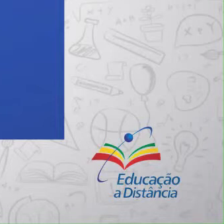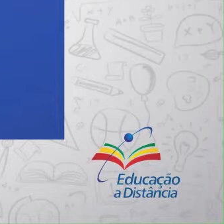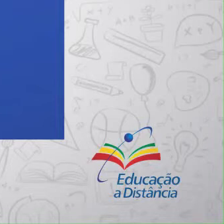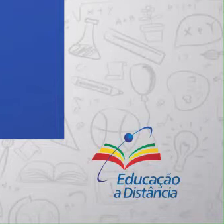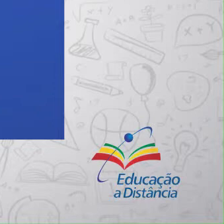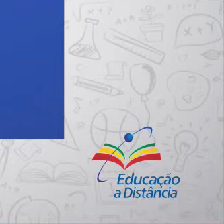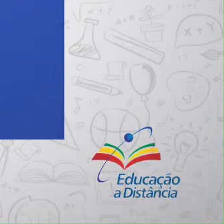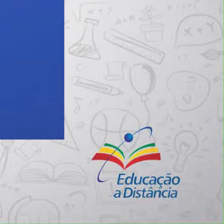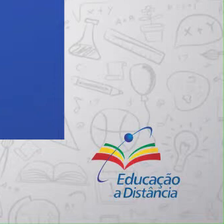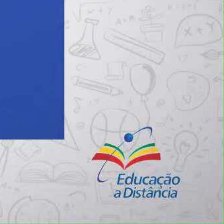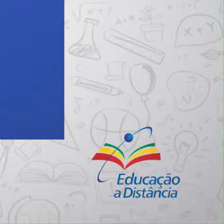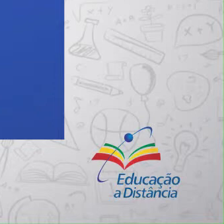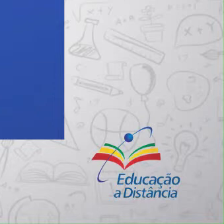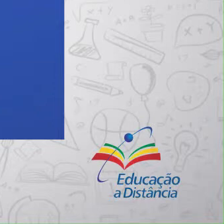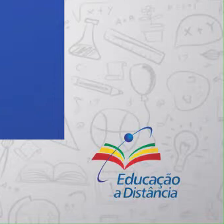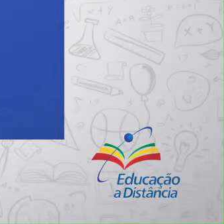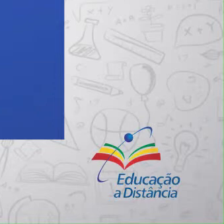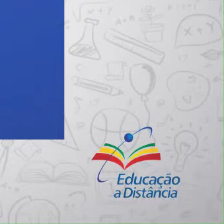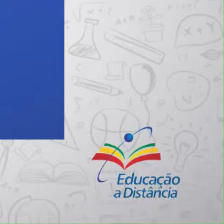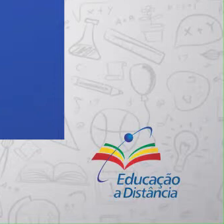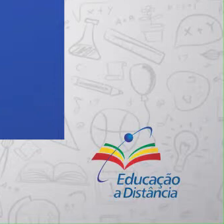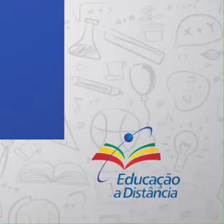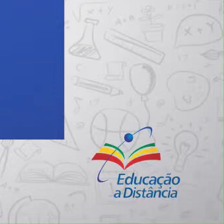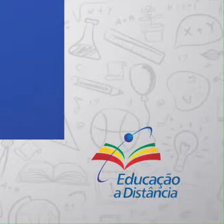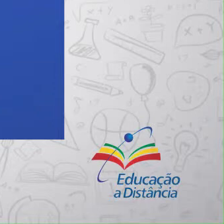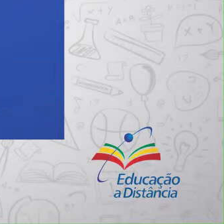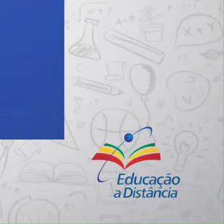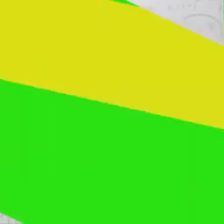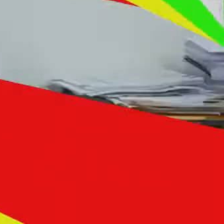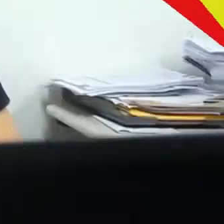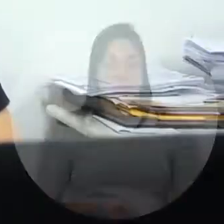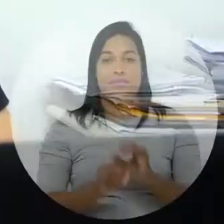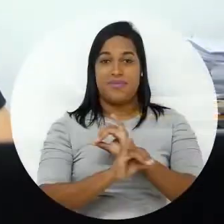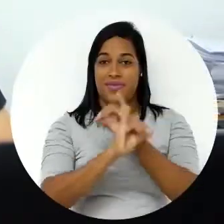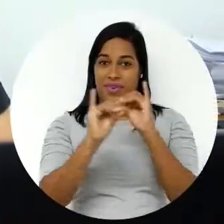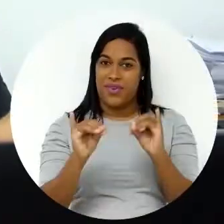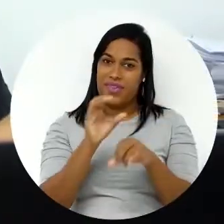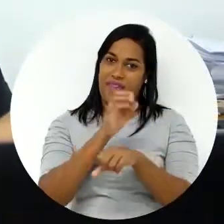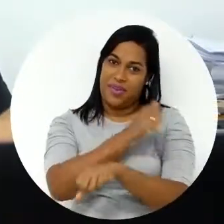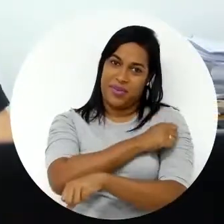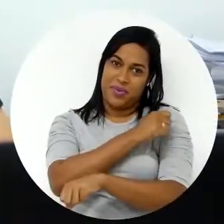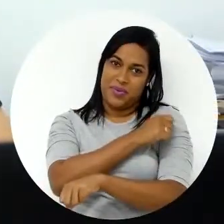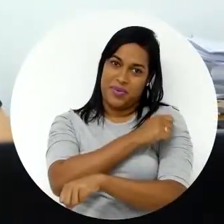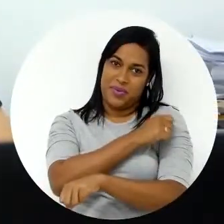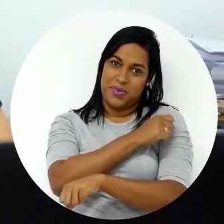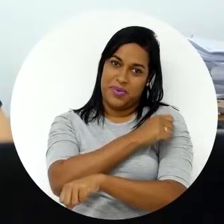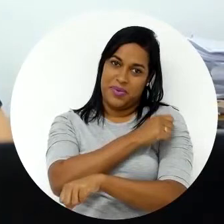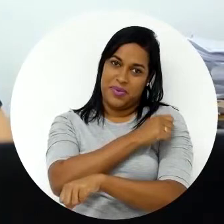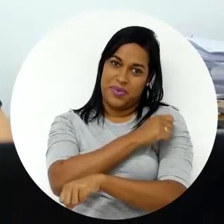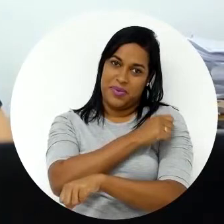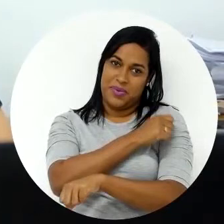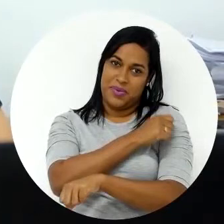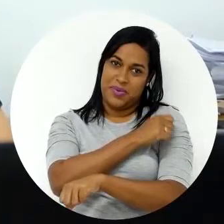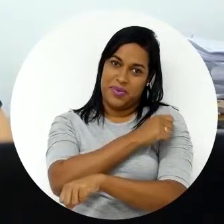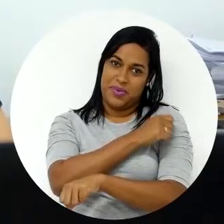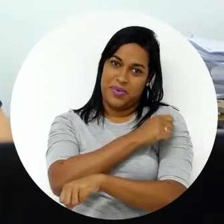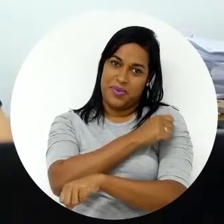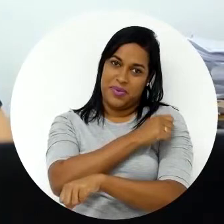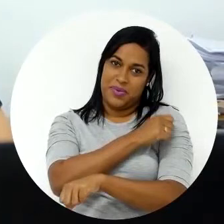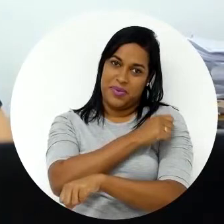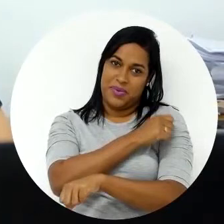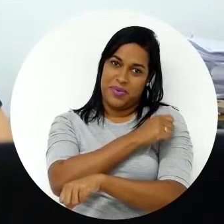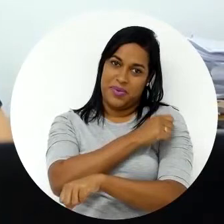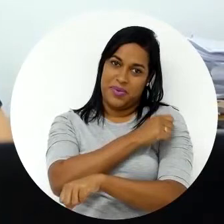como estratégica essencial no âmbito escolar. Olá, cursistas. Descrição: ele